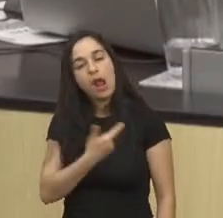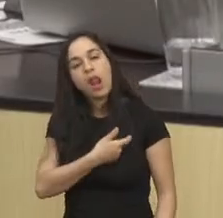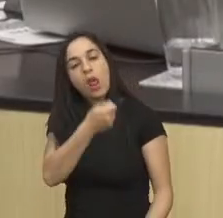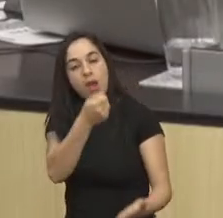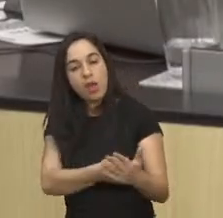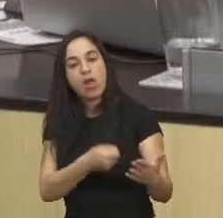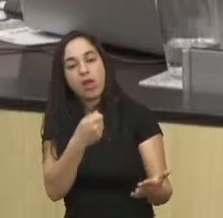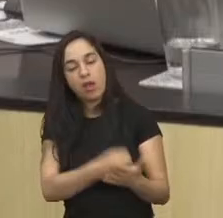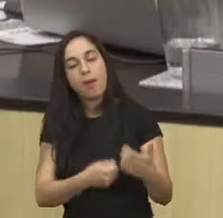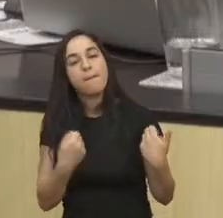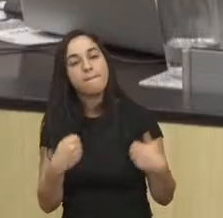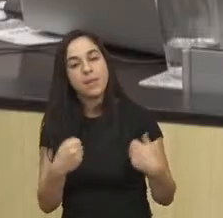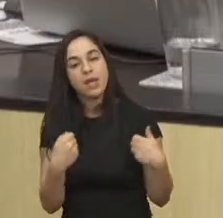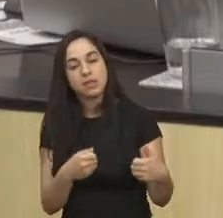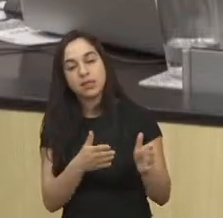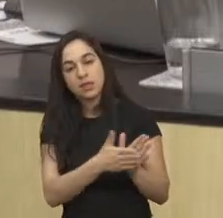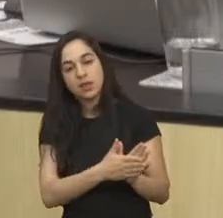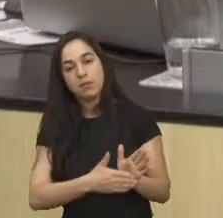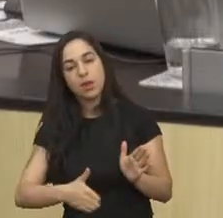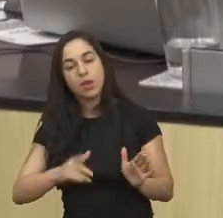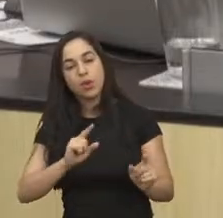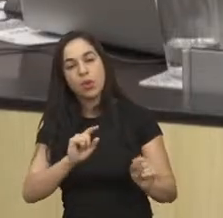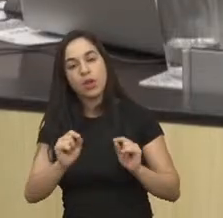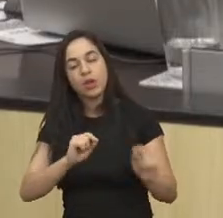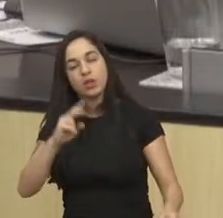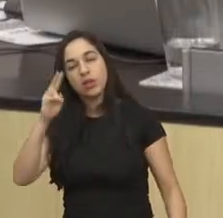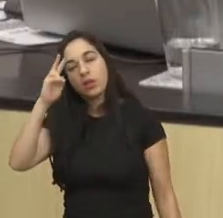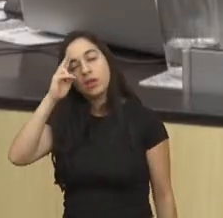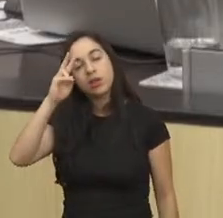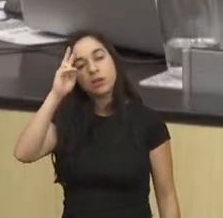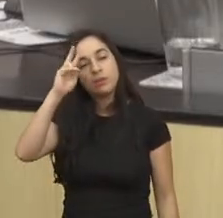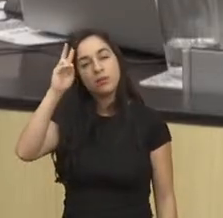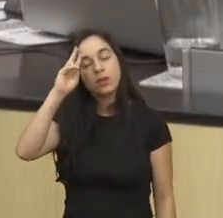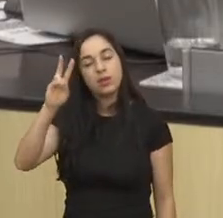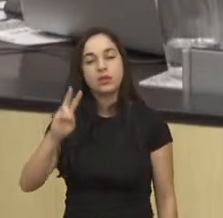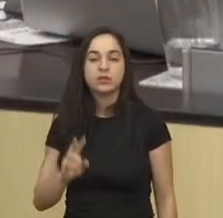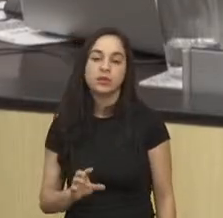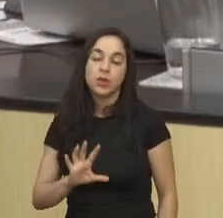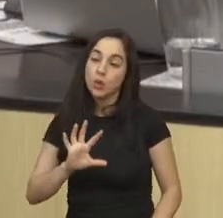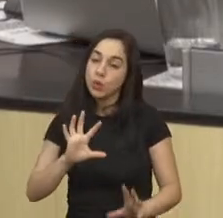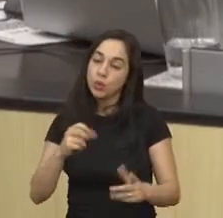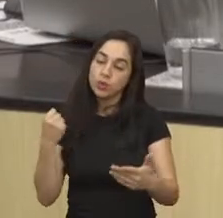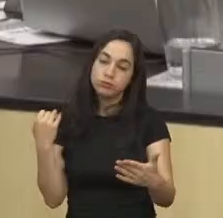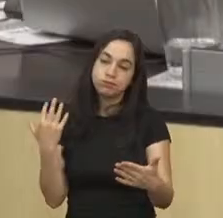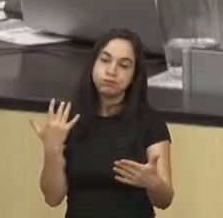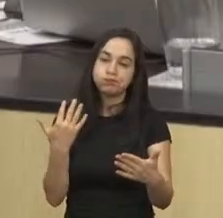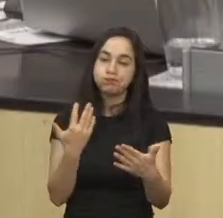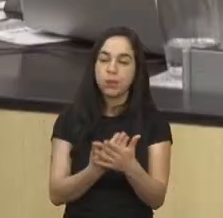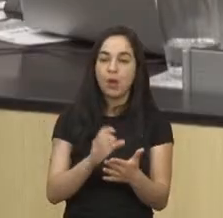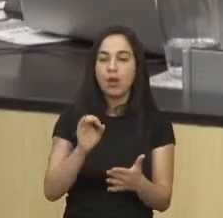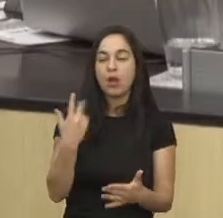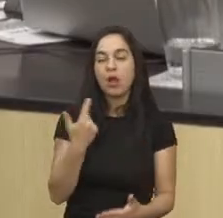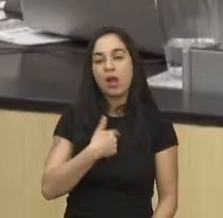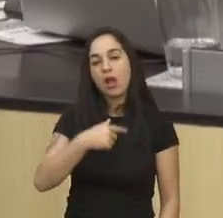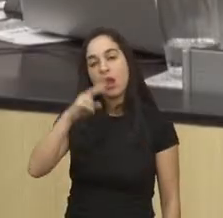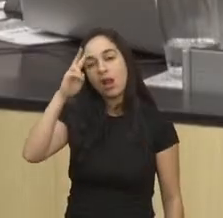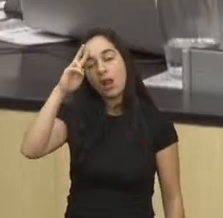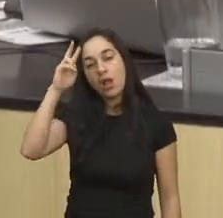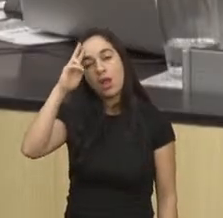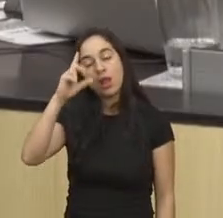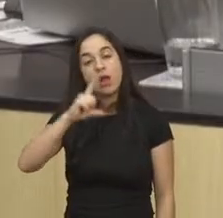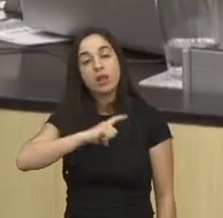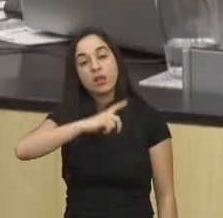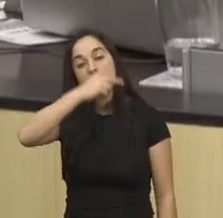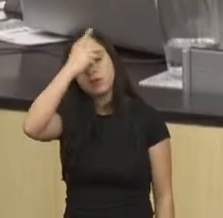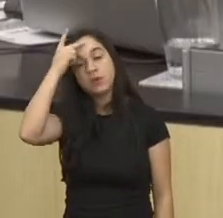precisamos desse momento para remeter as nossas lembranças, para ter tudo aquilo que ocorre, que a gente sabe que algumas